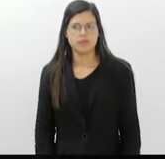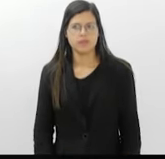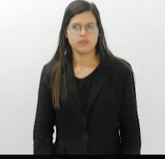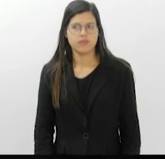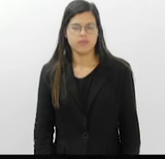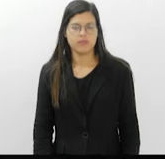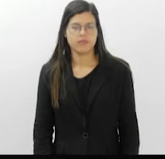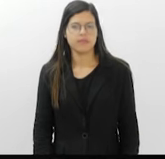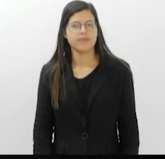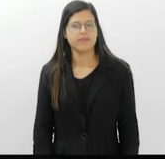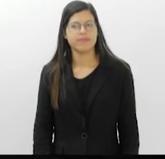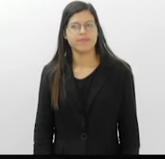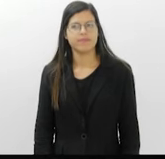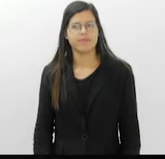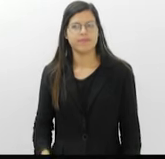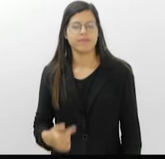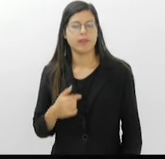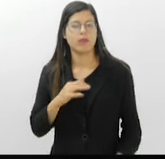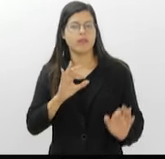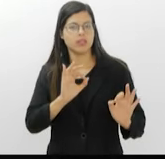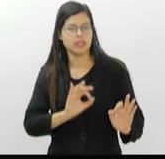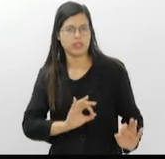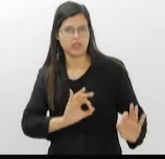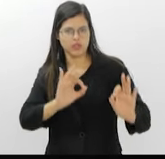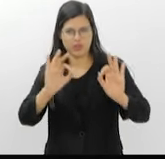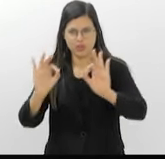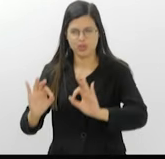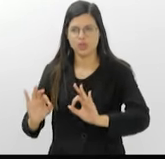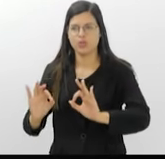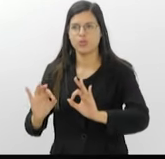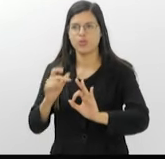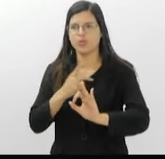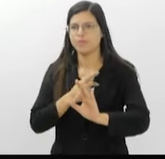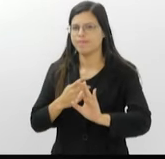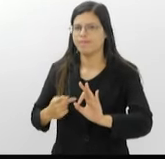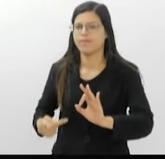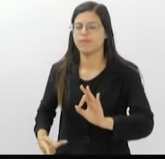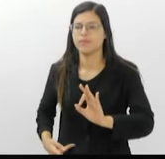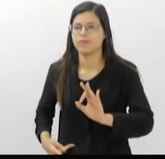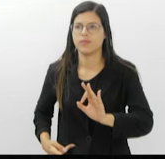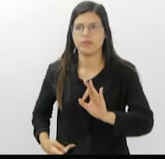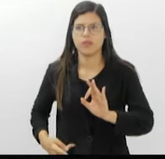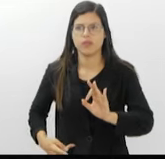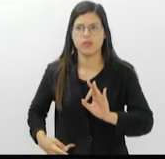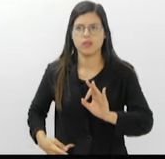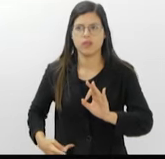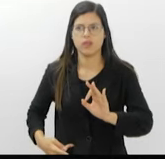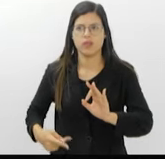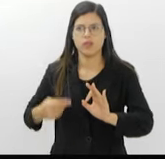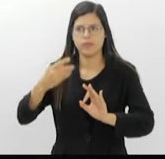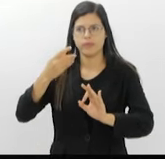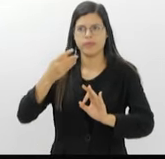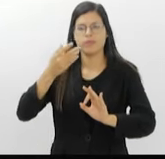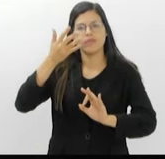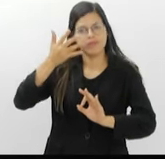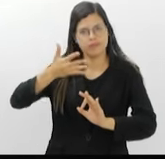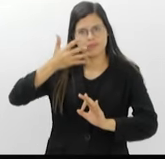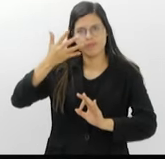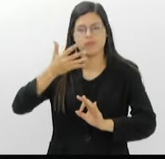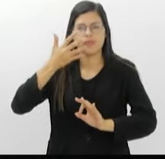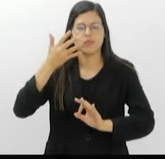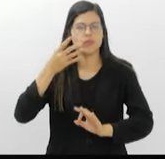Estava eu assistindo, senhor presidente, o depoimento do deputado Elton